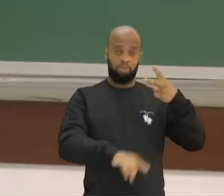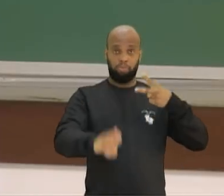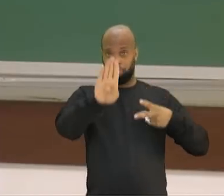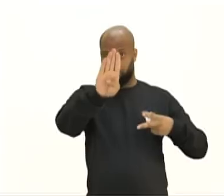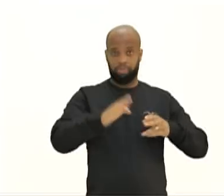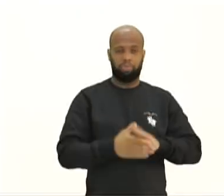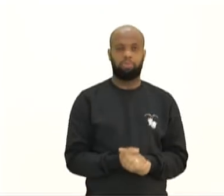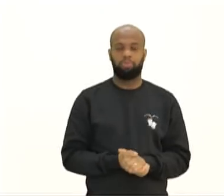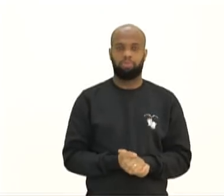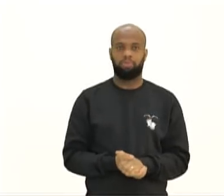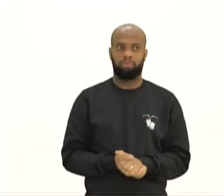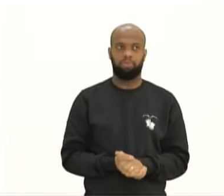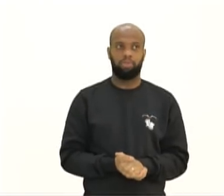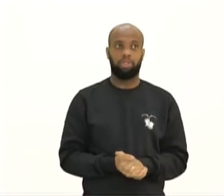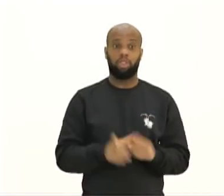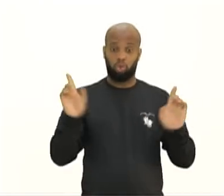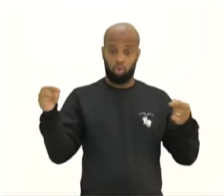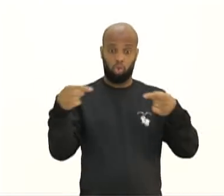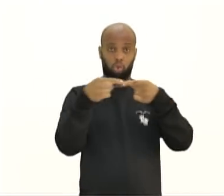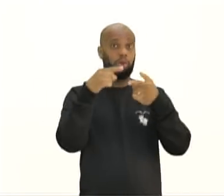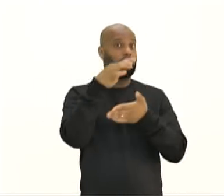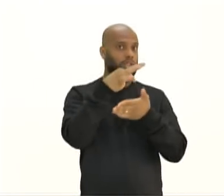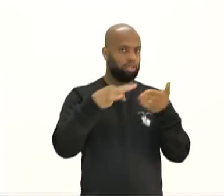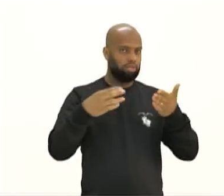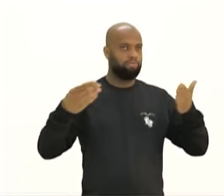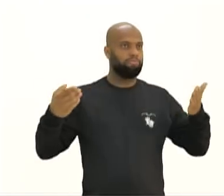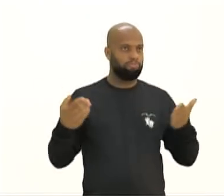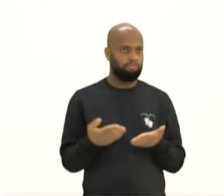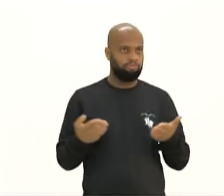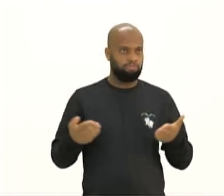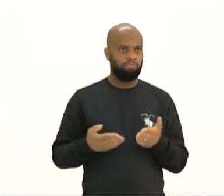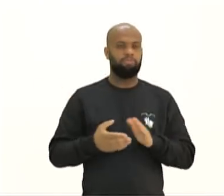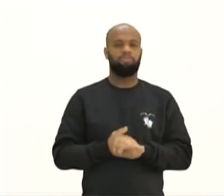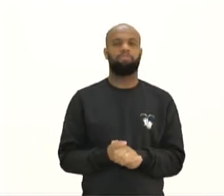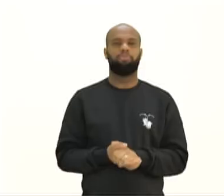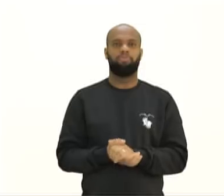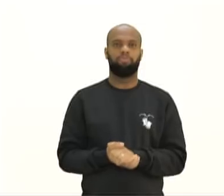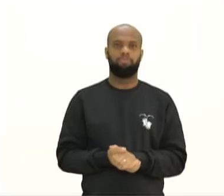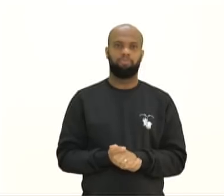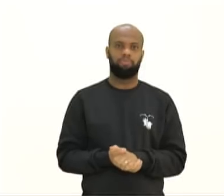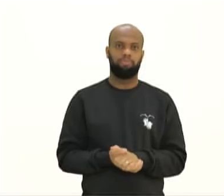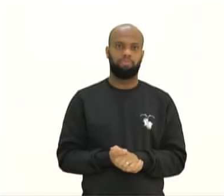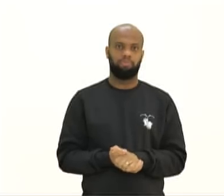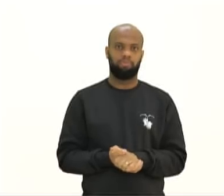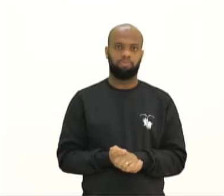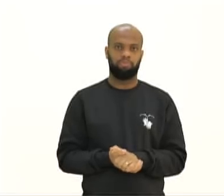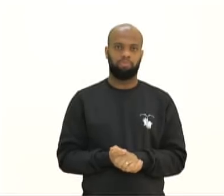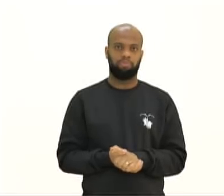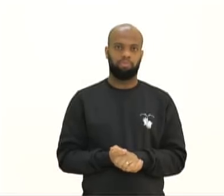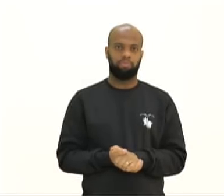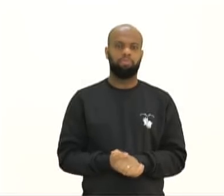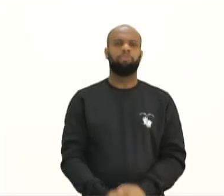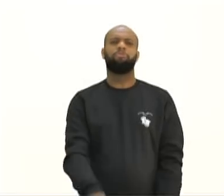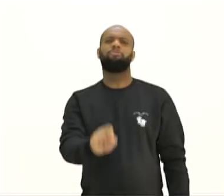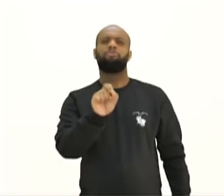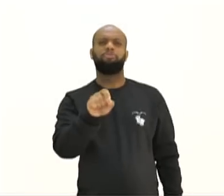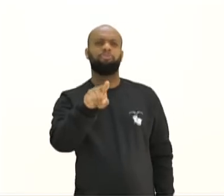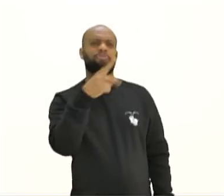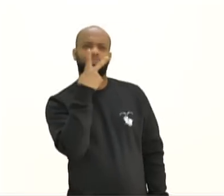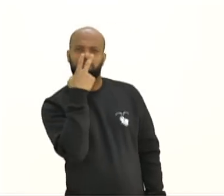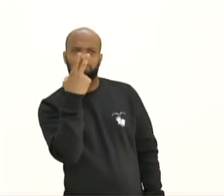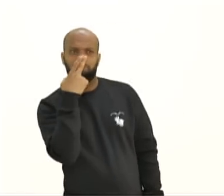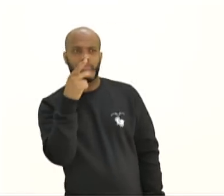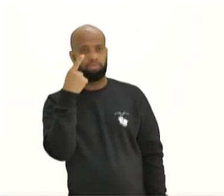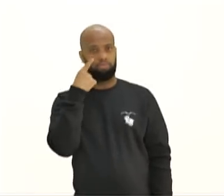According to the test. Então, de acordo com o texto. Where was she being a volunteer? O que você acha? Olha o